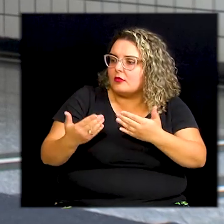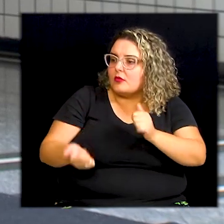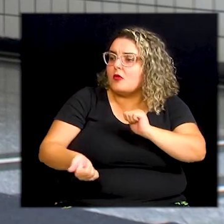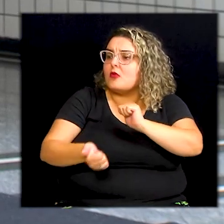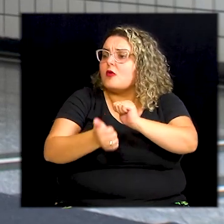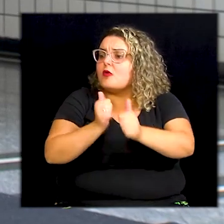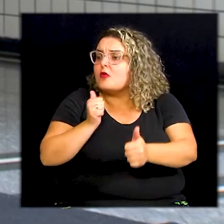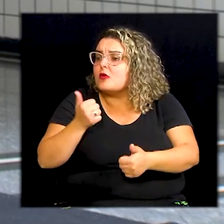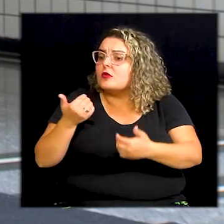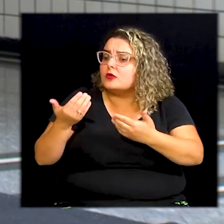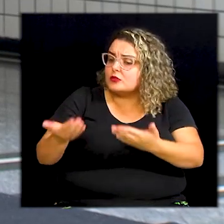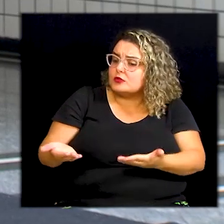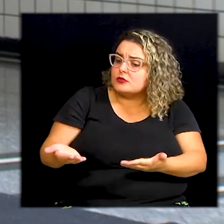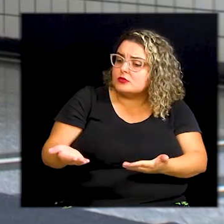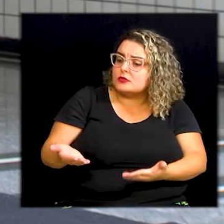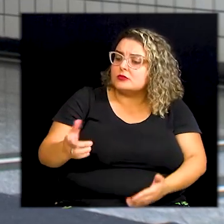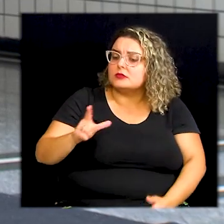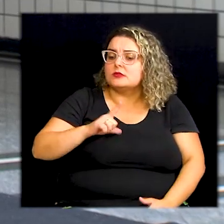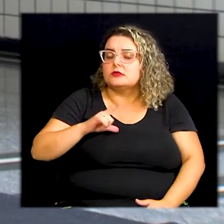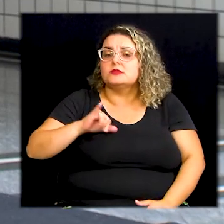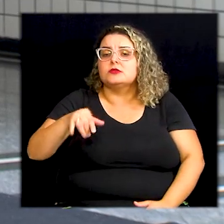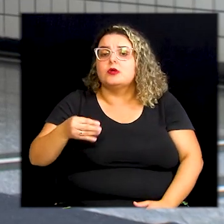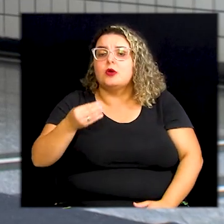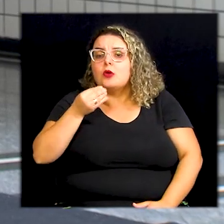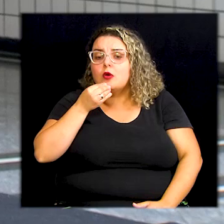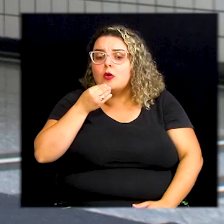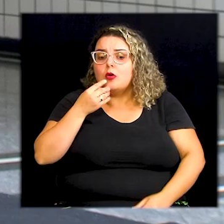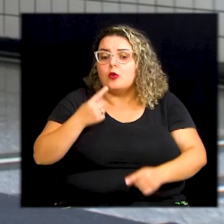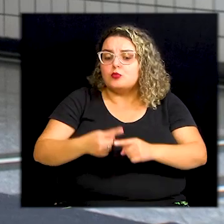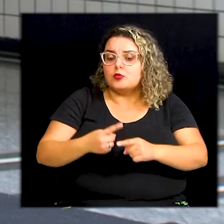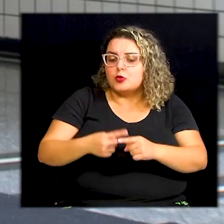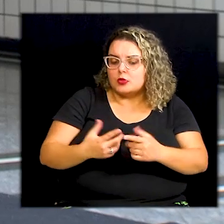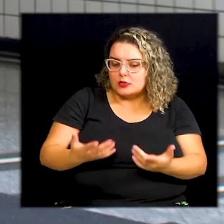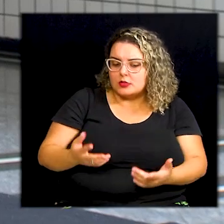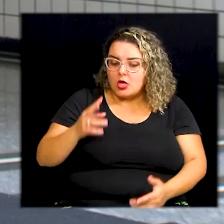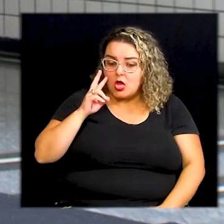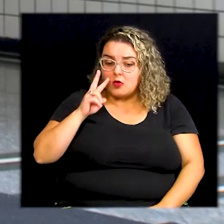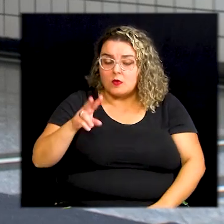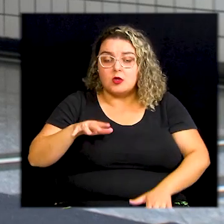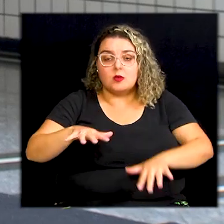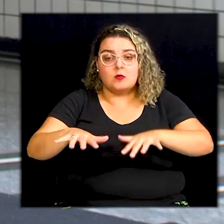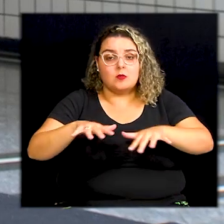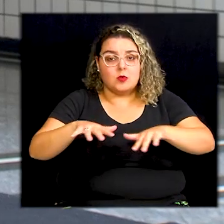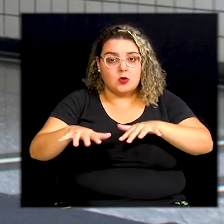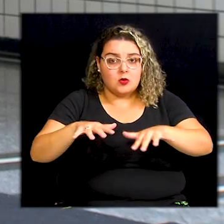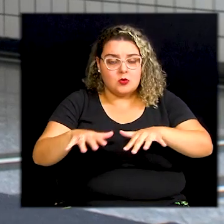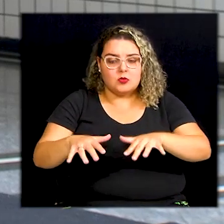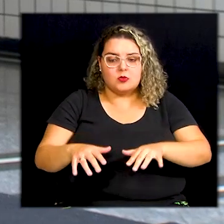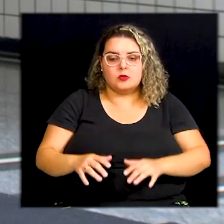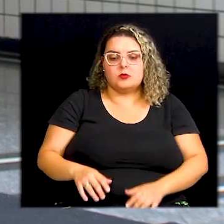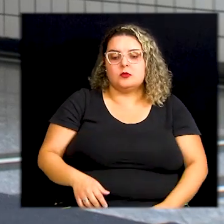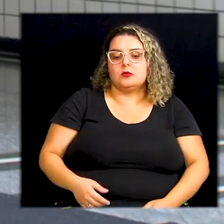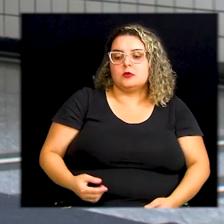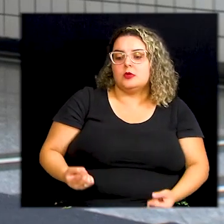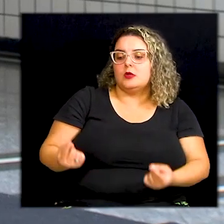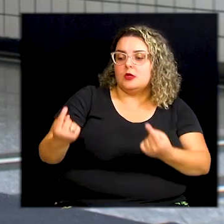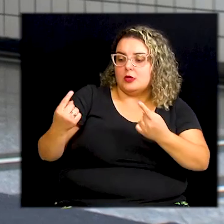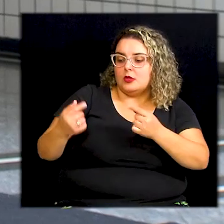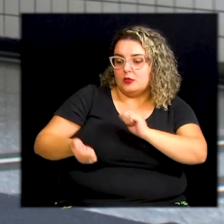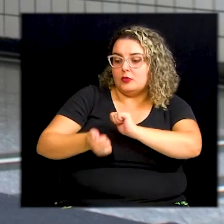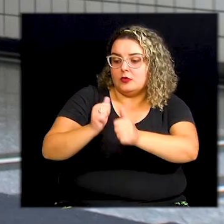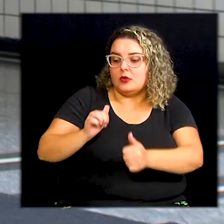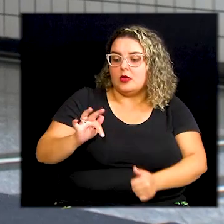sobre futebol com você, já que a gente está tendo essa oportunidade, porque nós estamos vendo um movimento aqui no futebol que é a SAF,